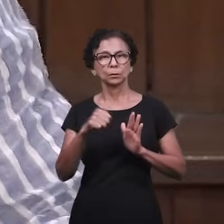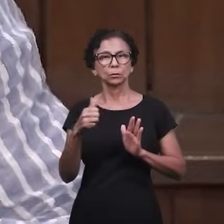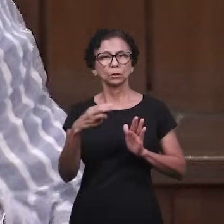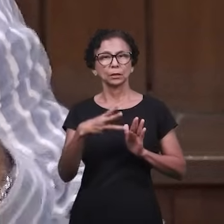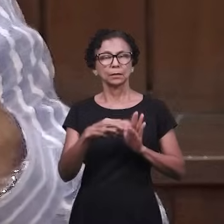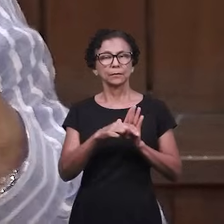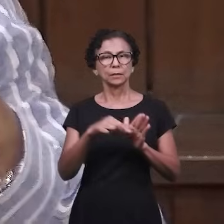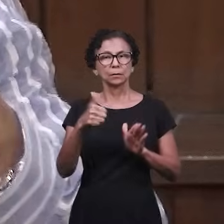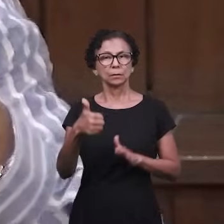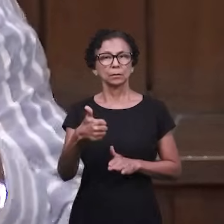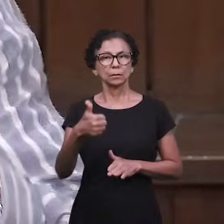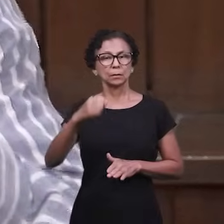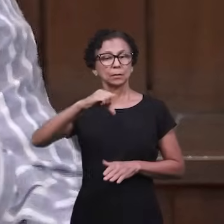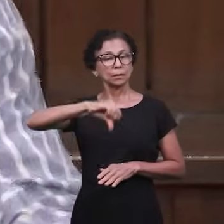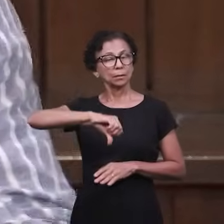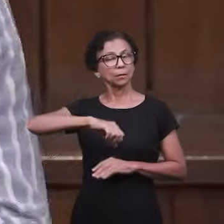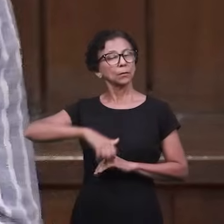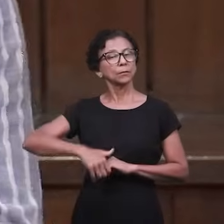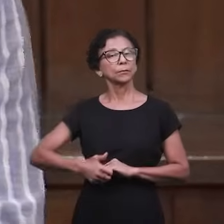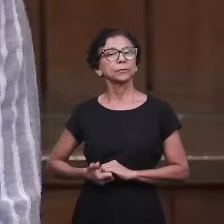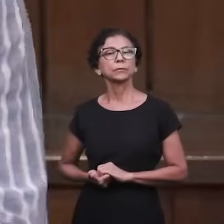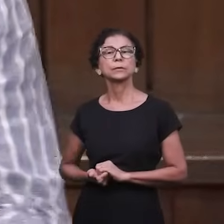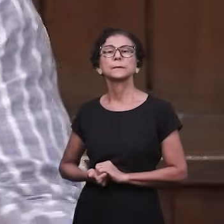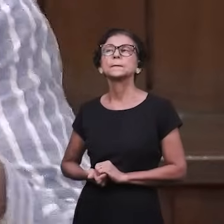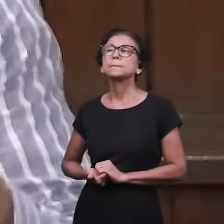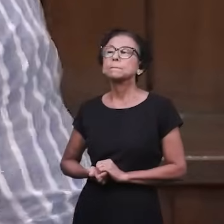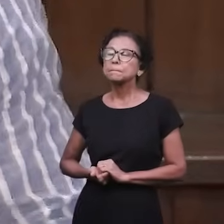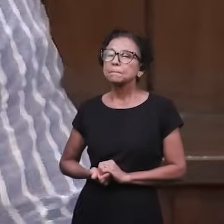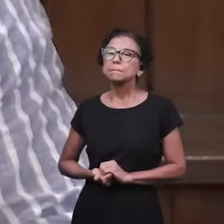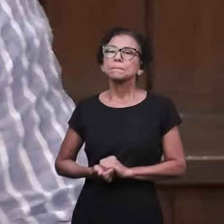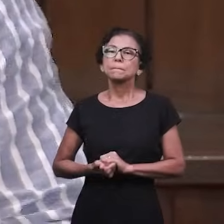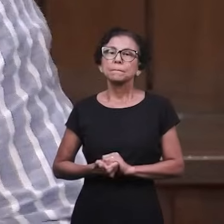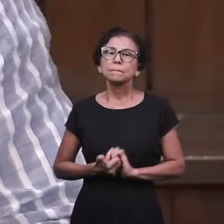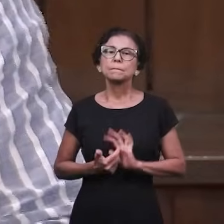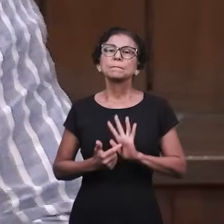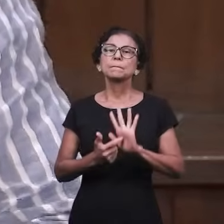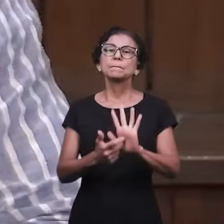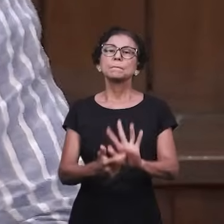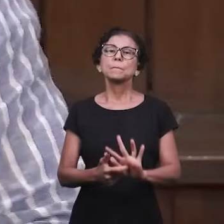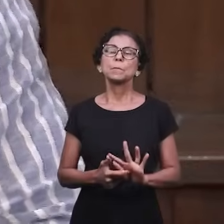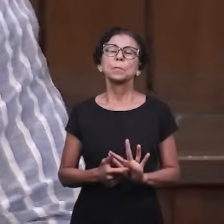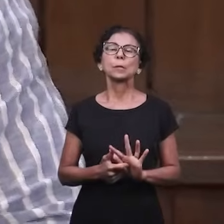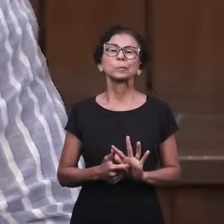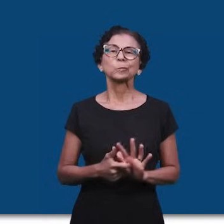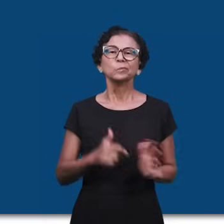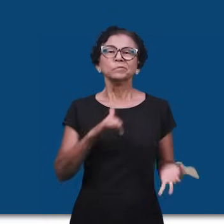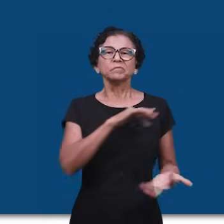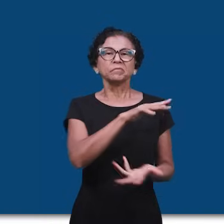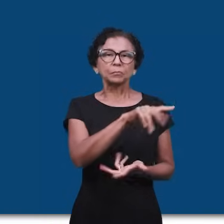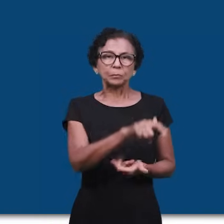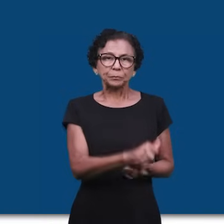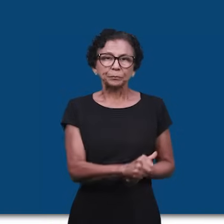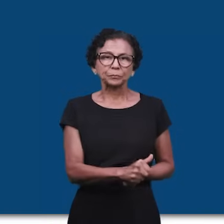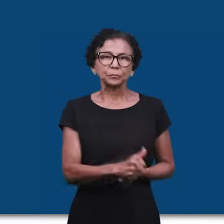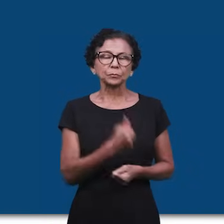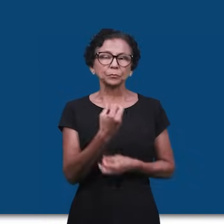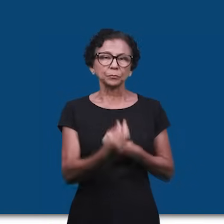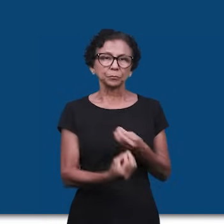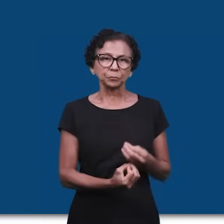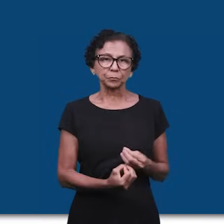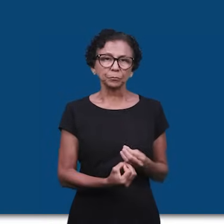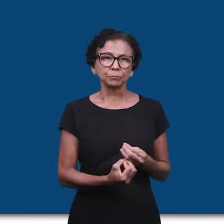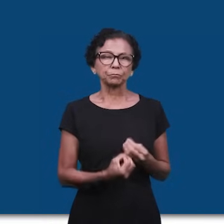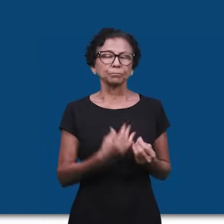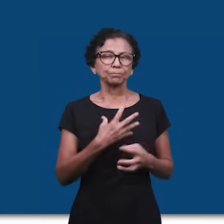versículo 19, que fala exatamente das circunstâncias que o mundo vai estar vivendo. E o texto está aí projetado,